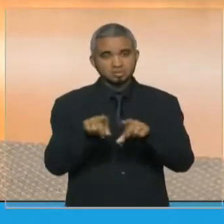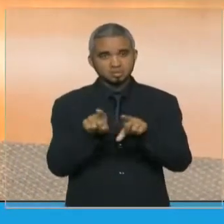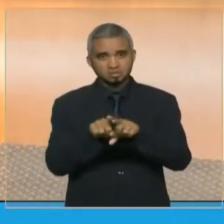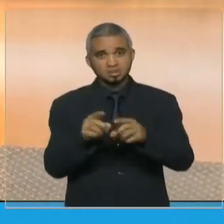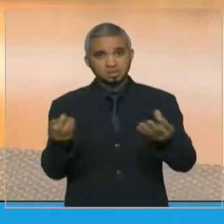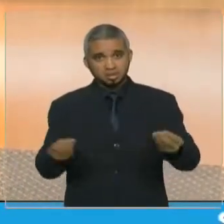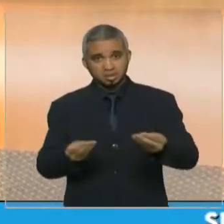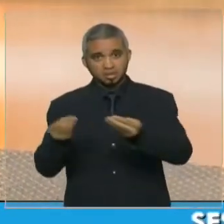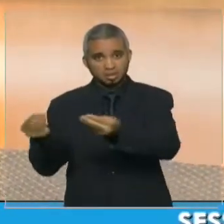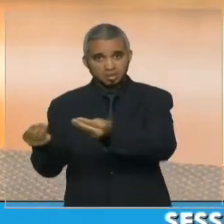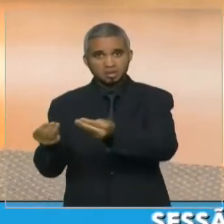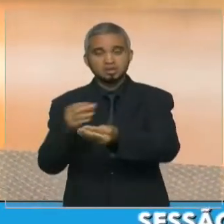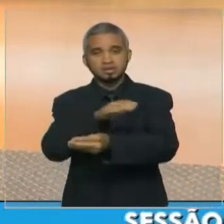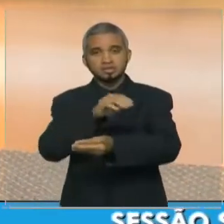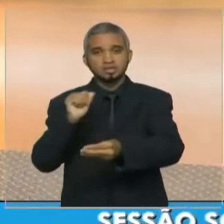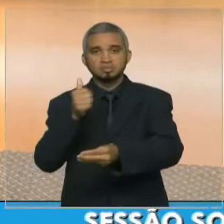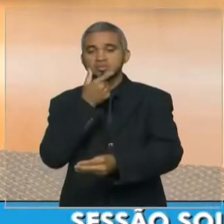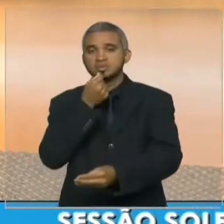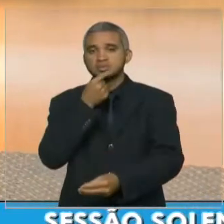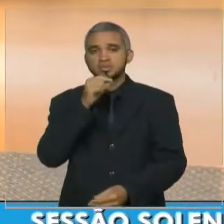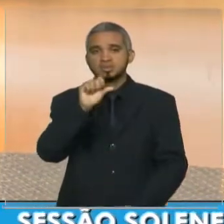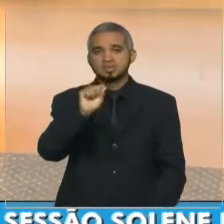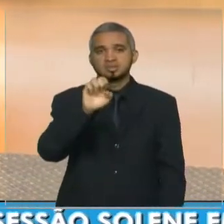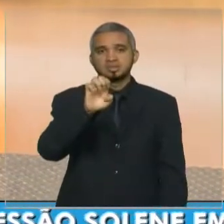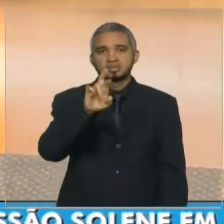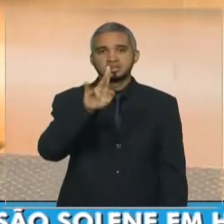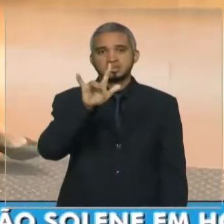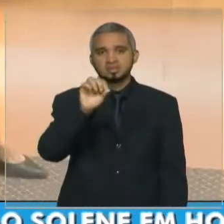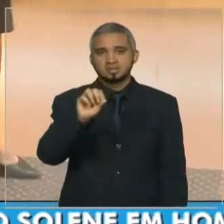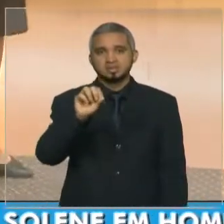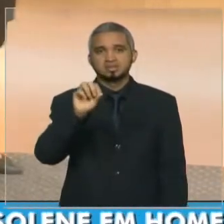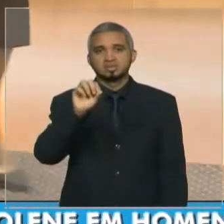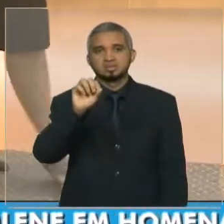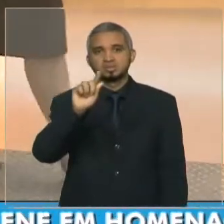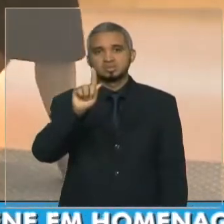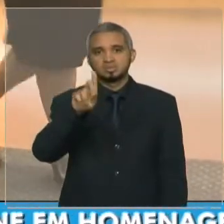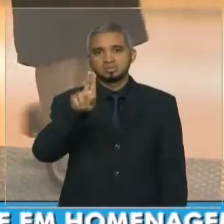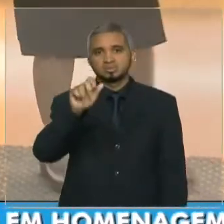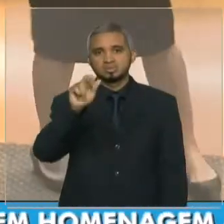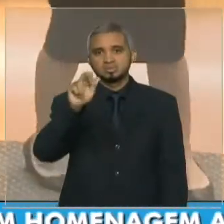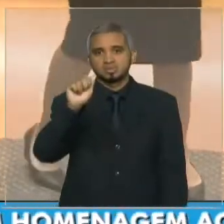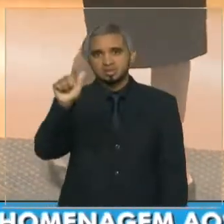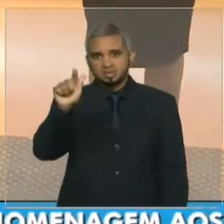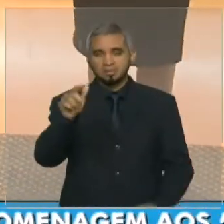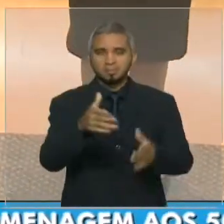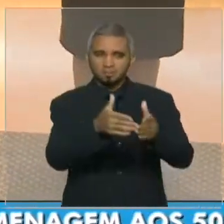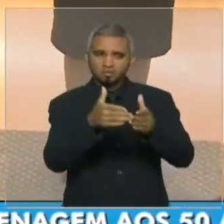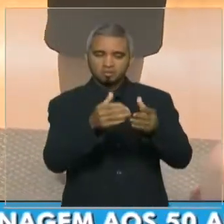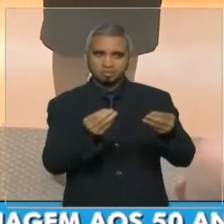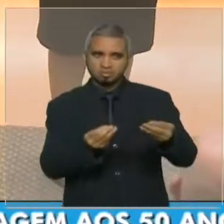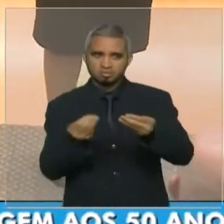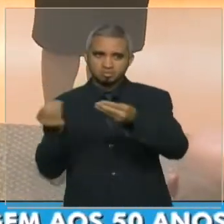Luís, Dr. Sérgio Roberto Cotinguará, por favor.